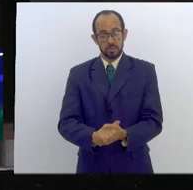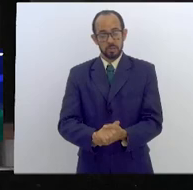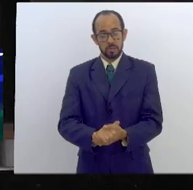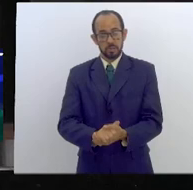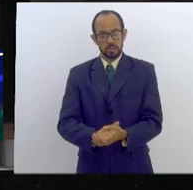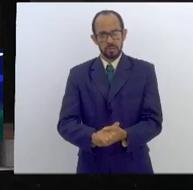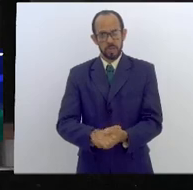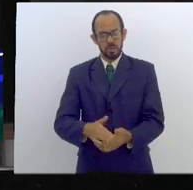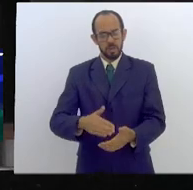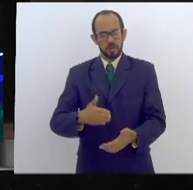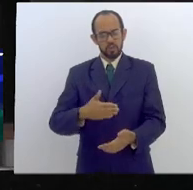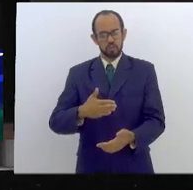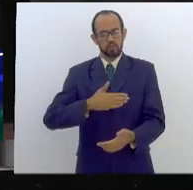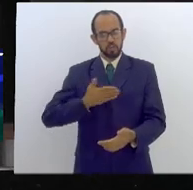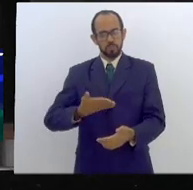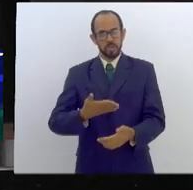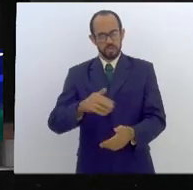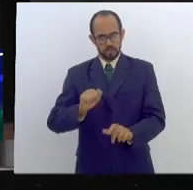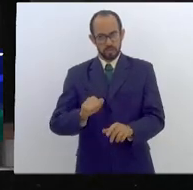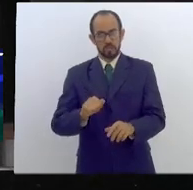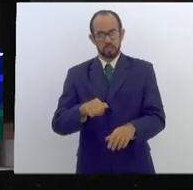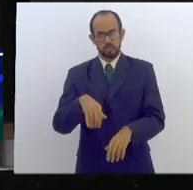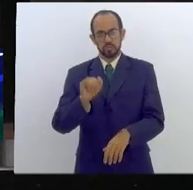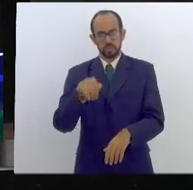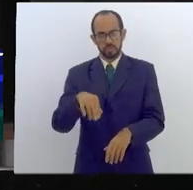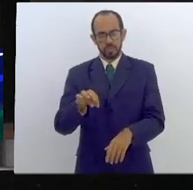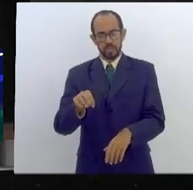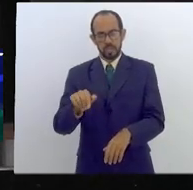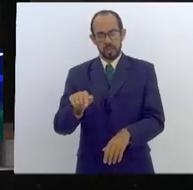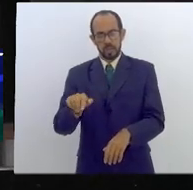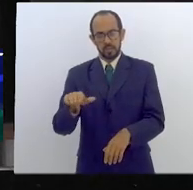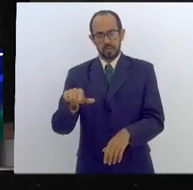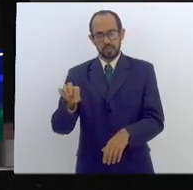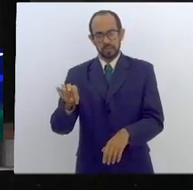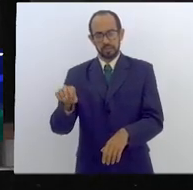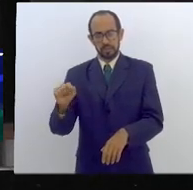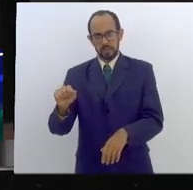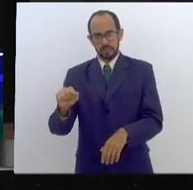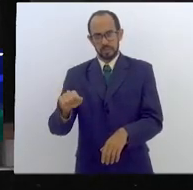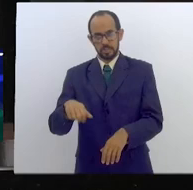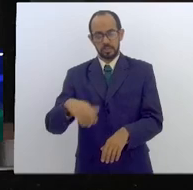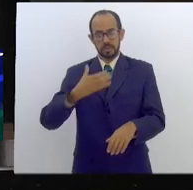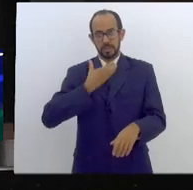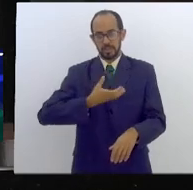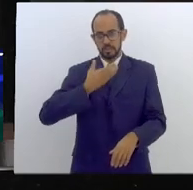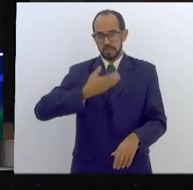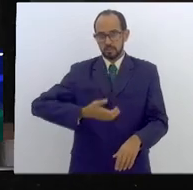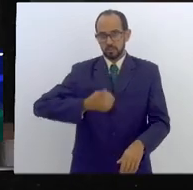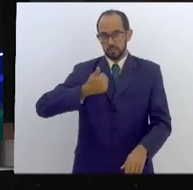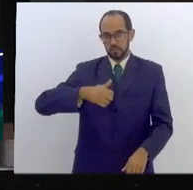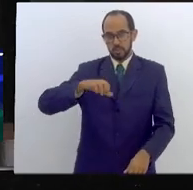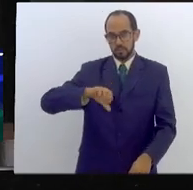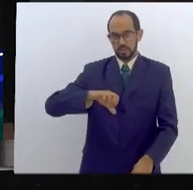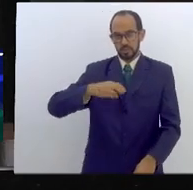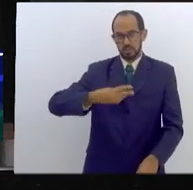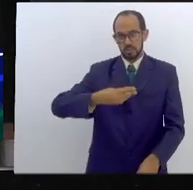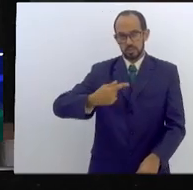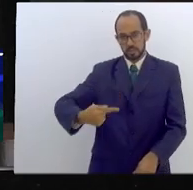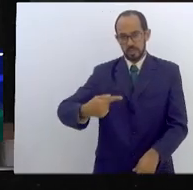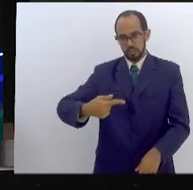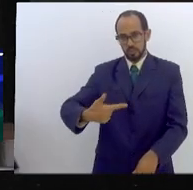Para a surpresa dos integralistas, porém, em dezembro de 1937,